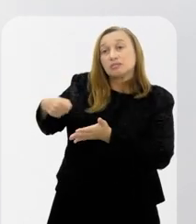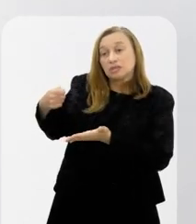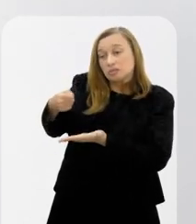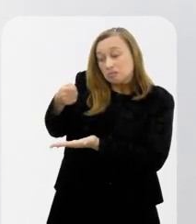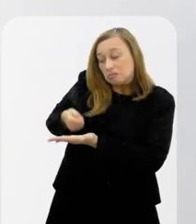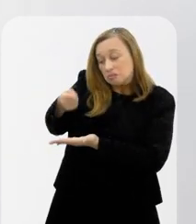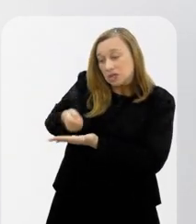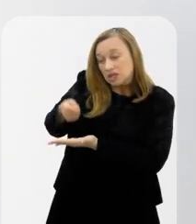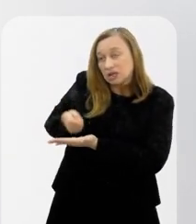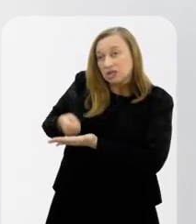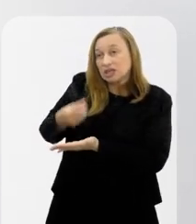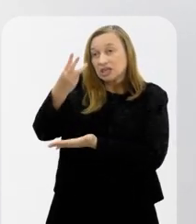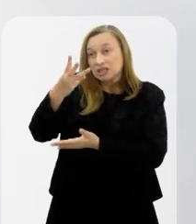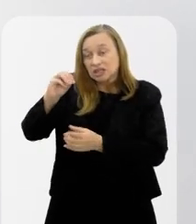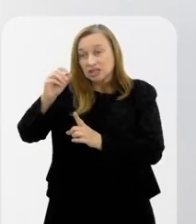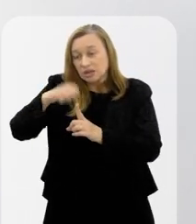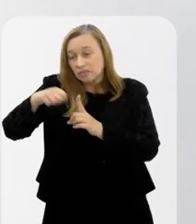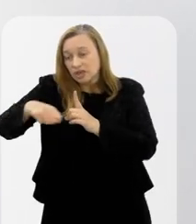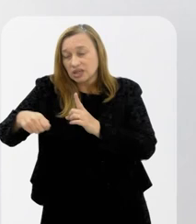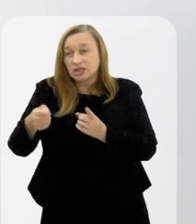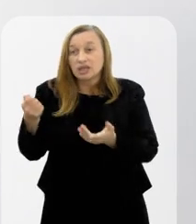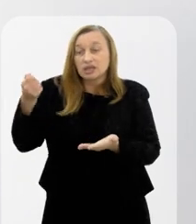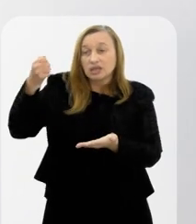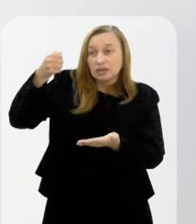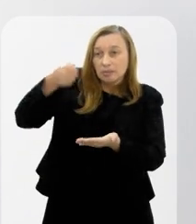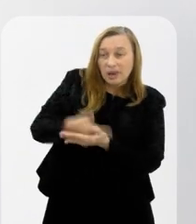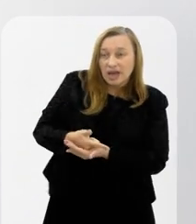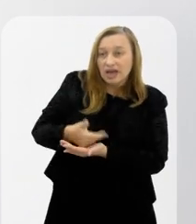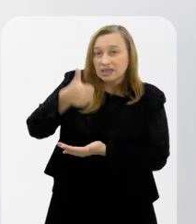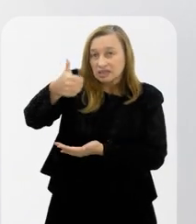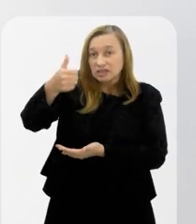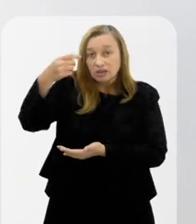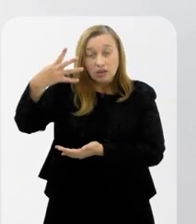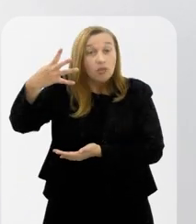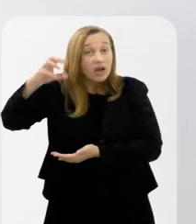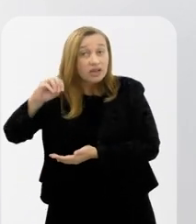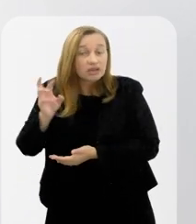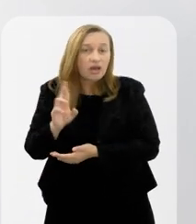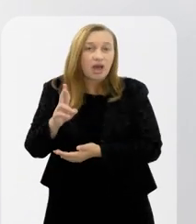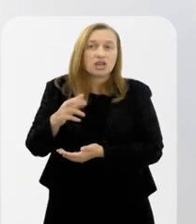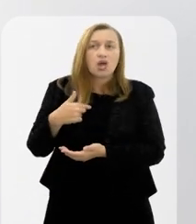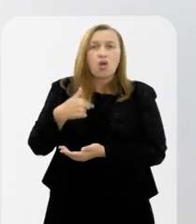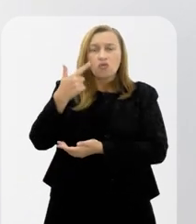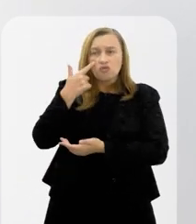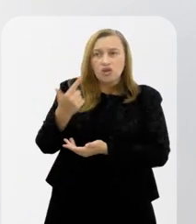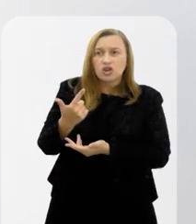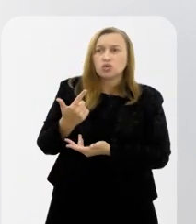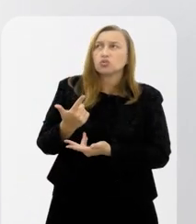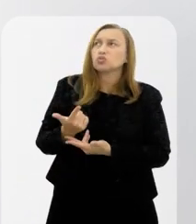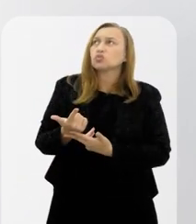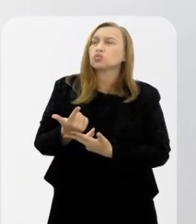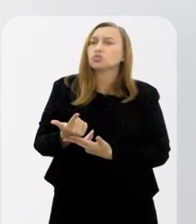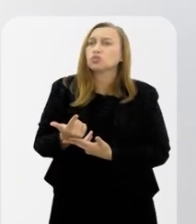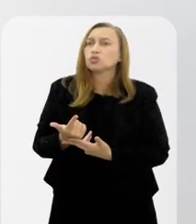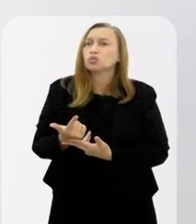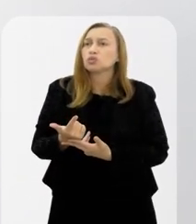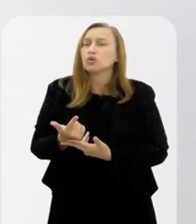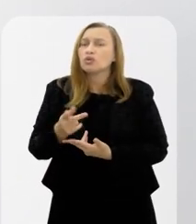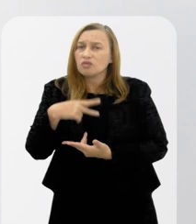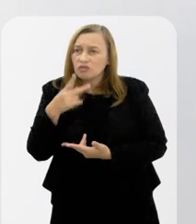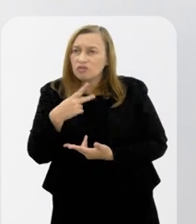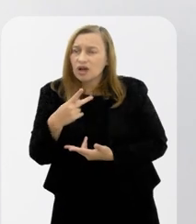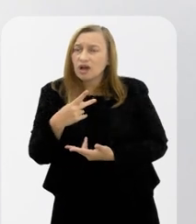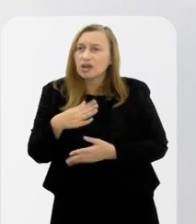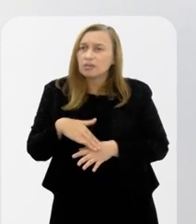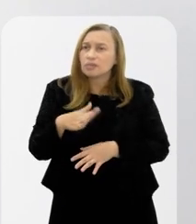a obrigatoriedade durante 30 meses de pagar r$ 0 né e eu eu vejo isso com a até